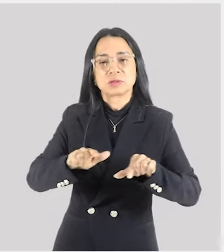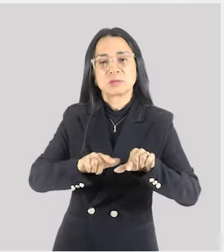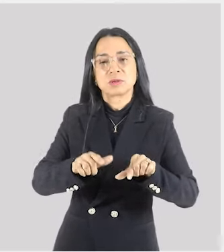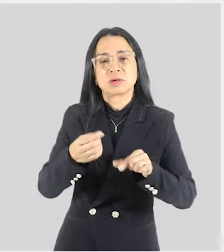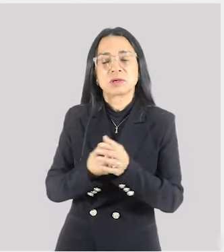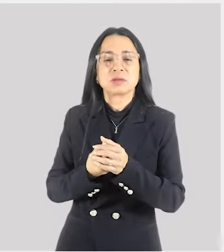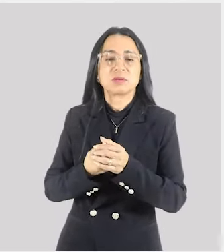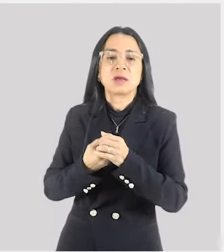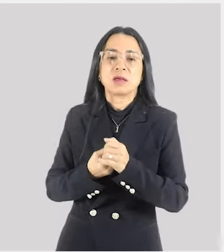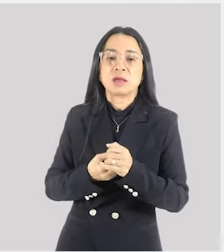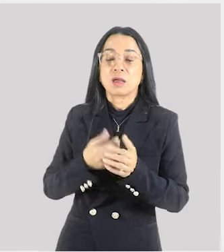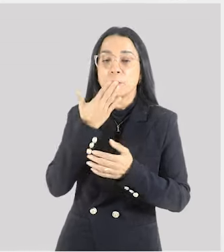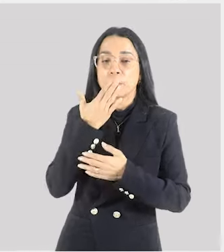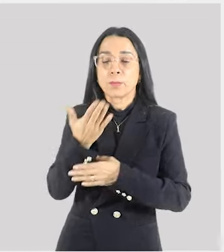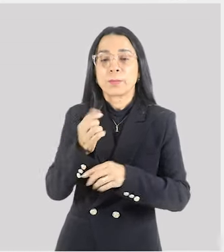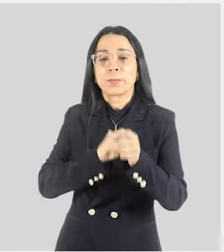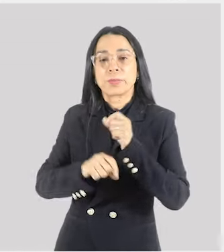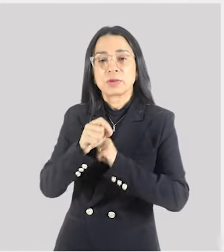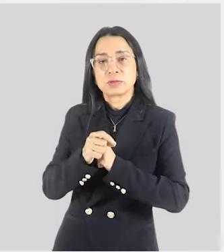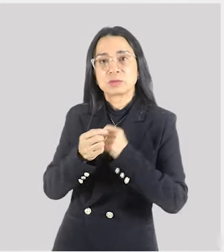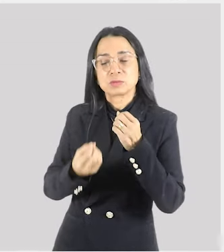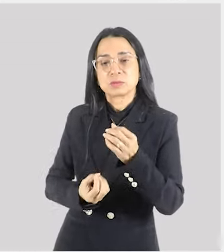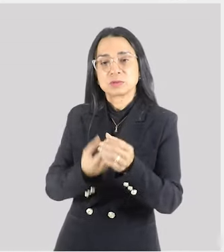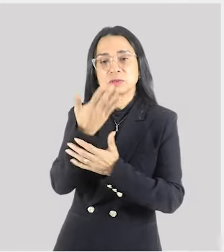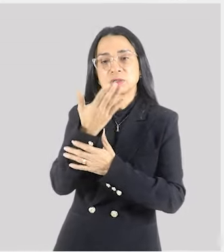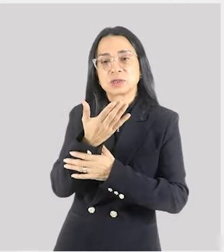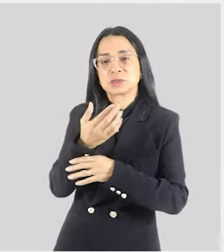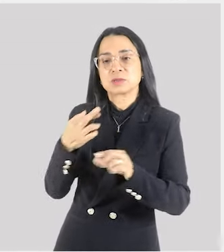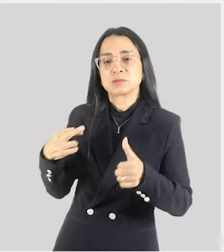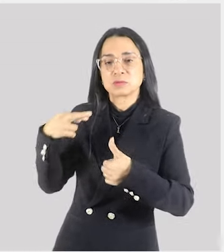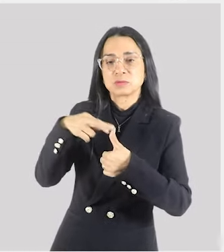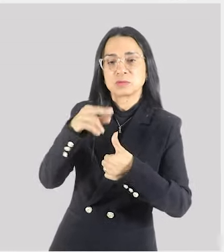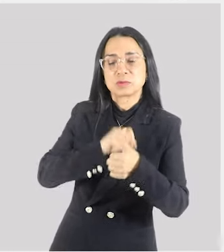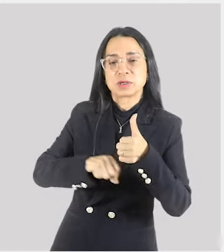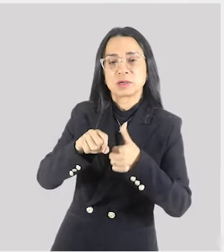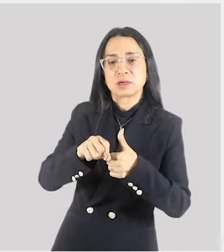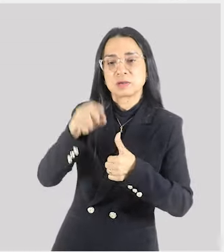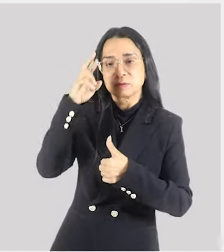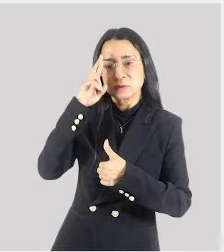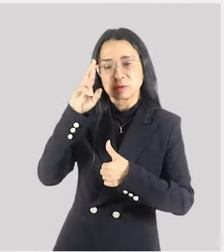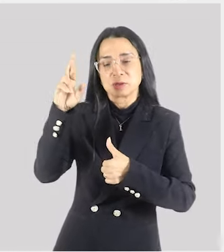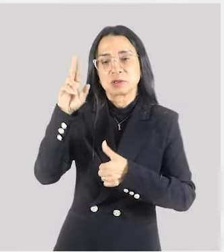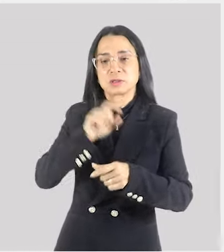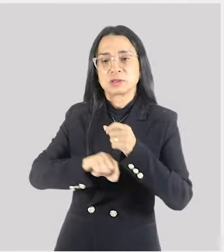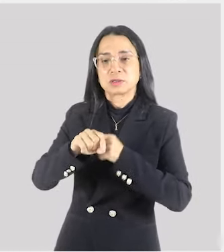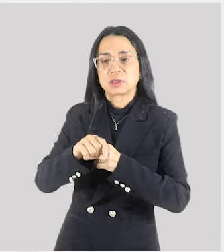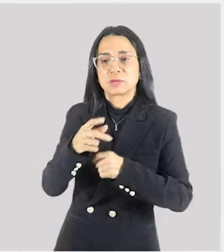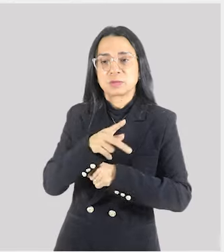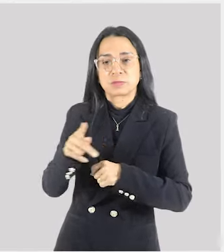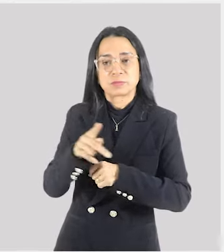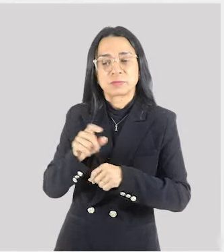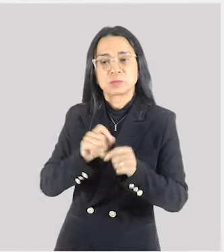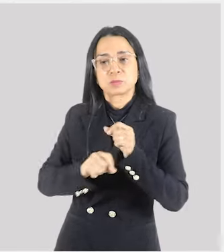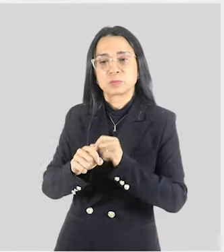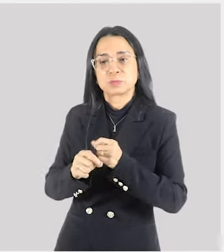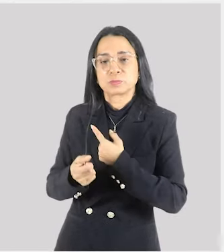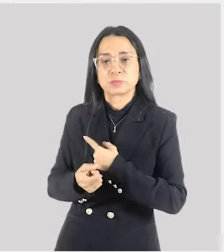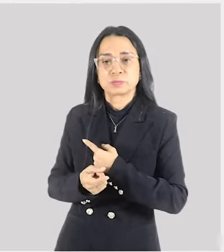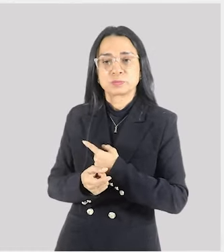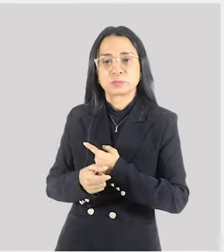um cargo em comissão de professora para que Maria fosse nomeada para ocupá-lo e continuasse ali a lecionar